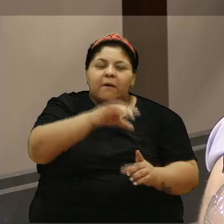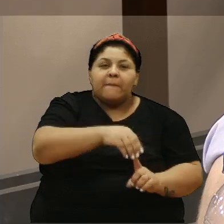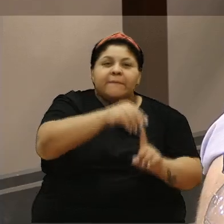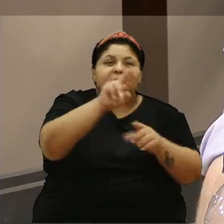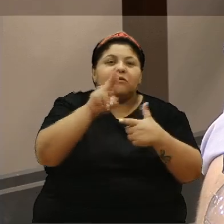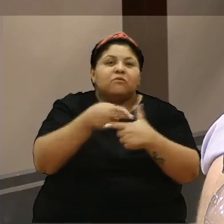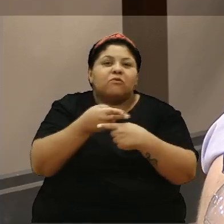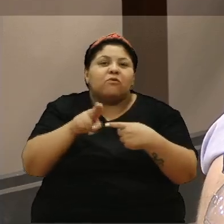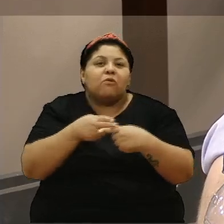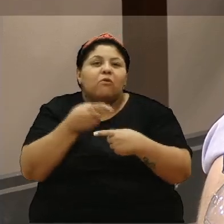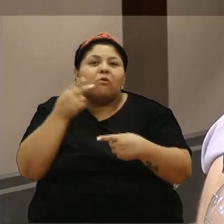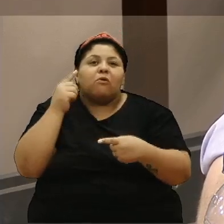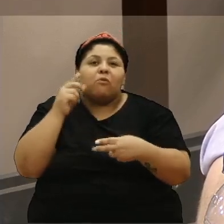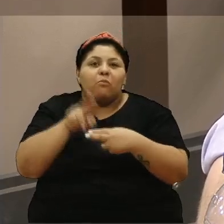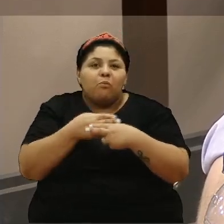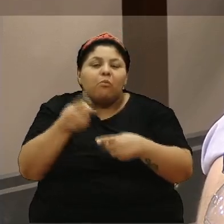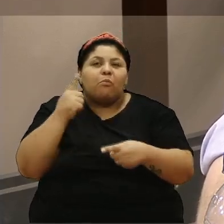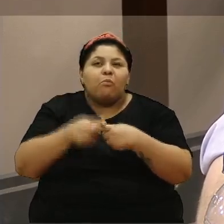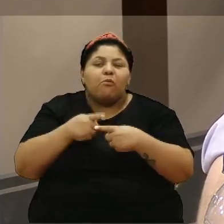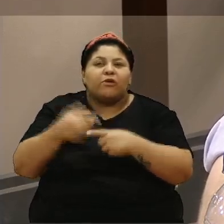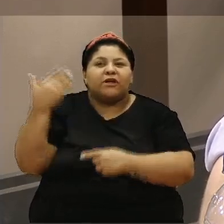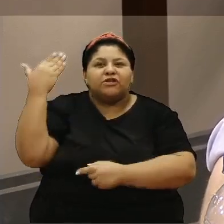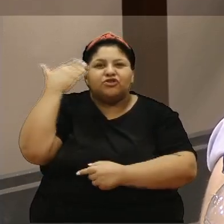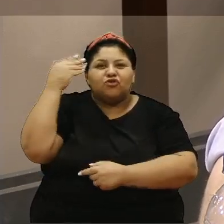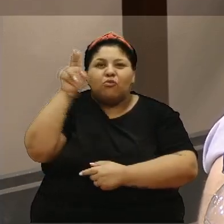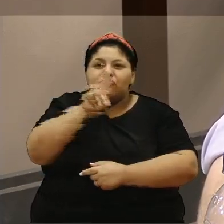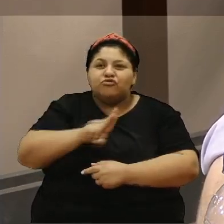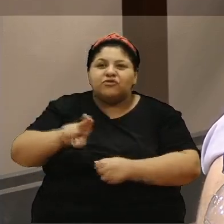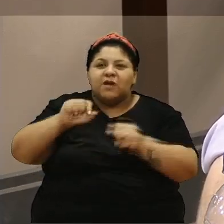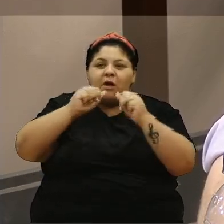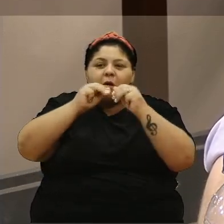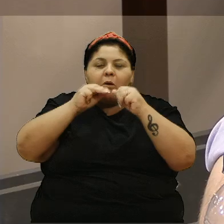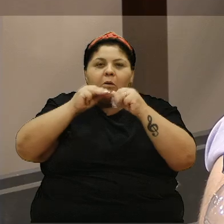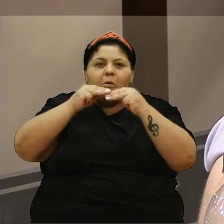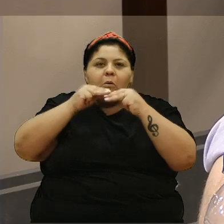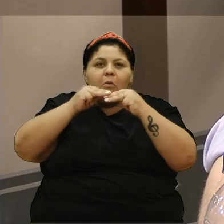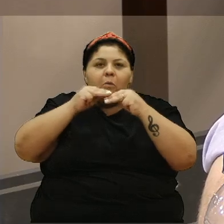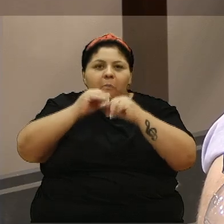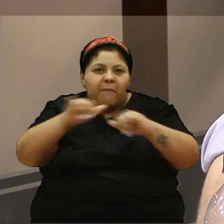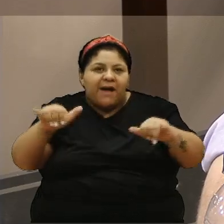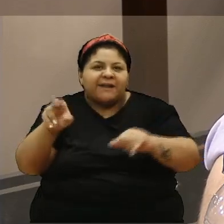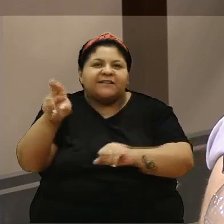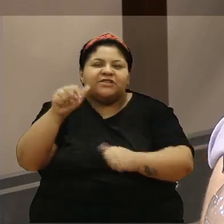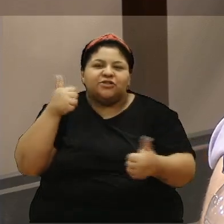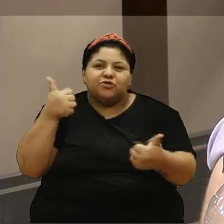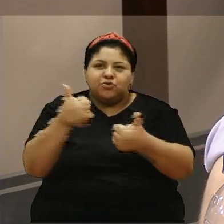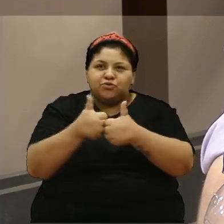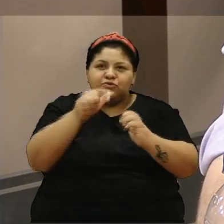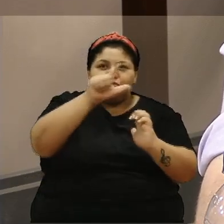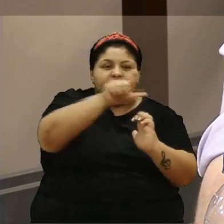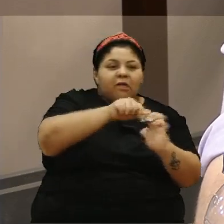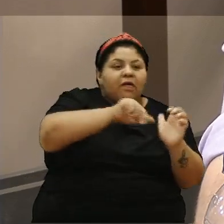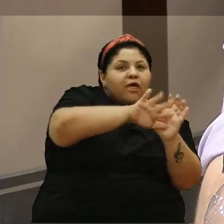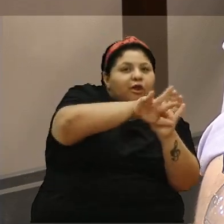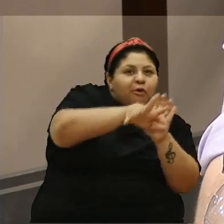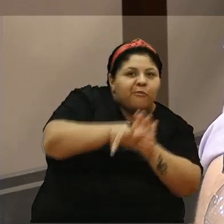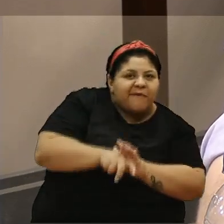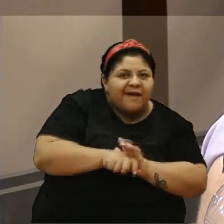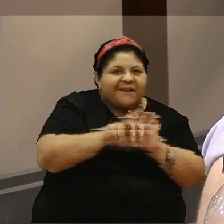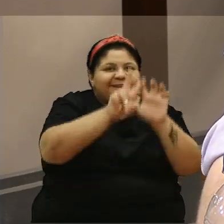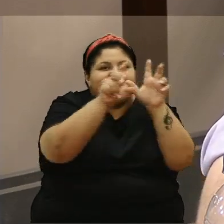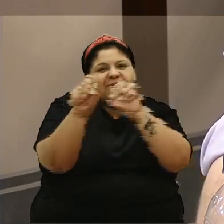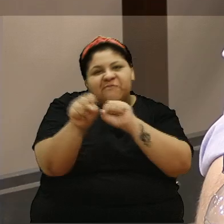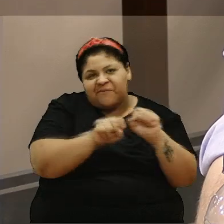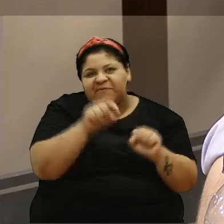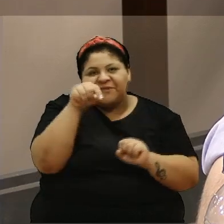quê? Porque sobre explorar o marketing, né, junto com os empresários lá, então exploraram melhor essa forma e acabaram roubando essa pauta que talvez poderia